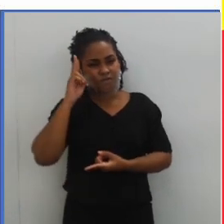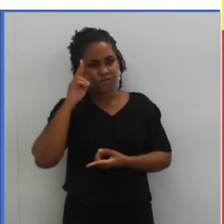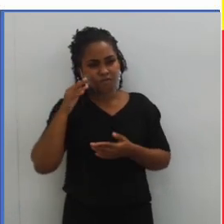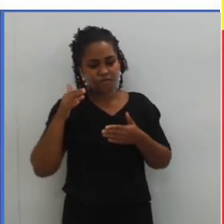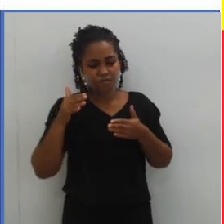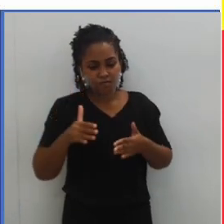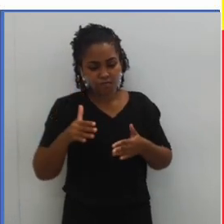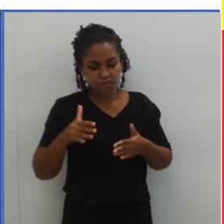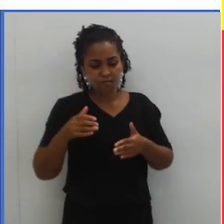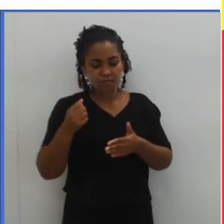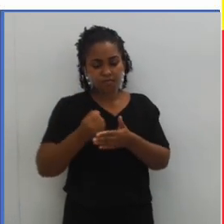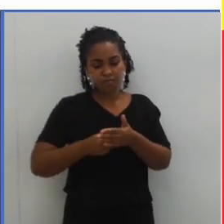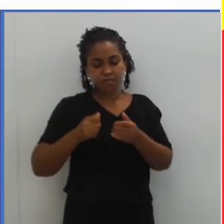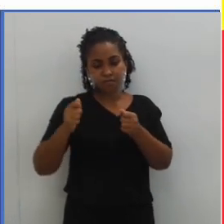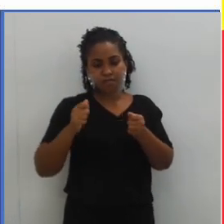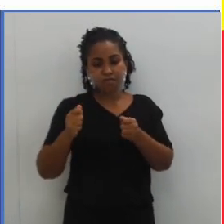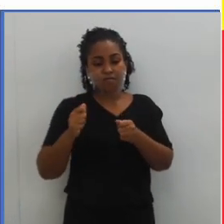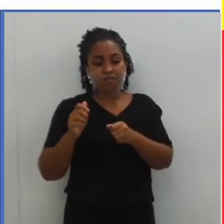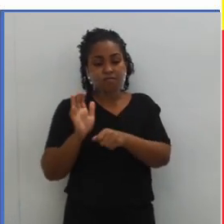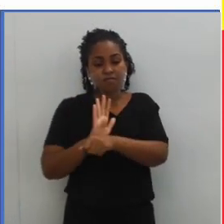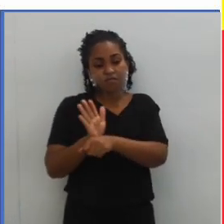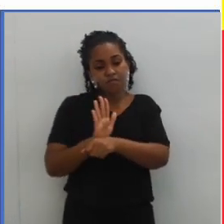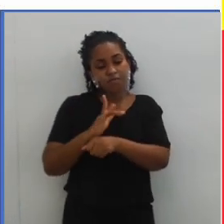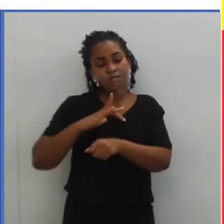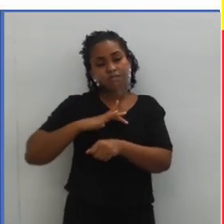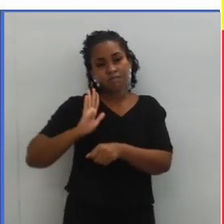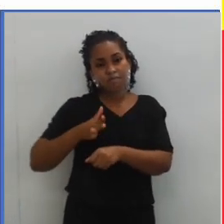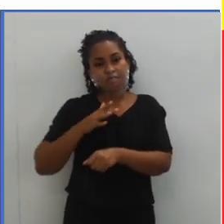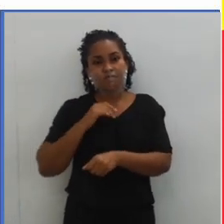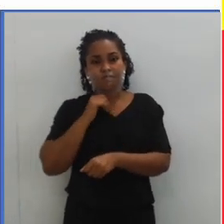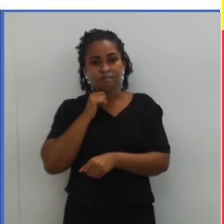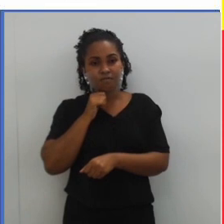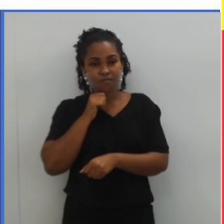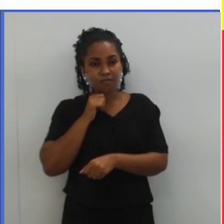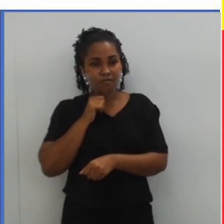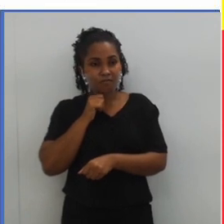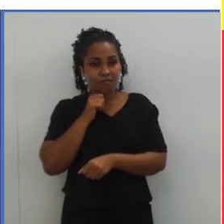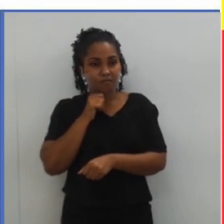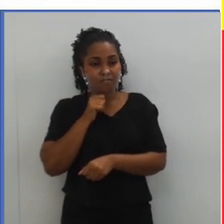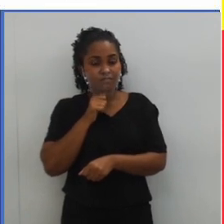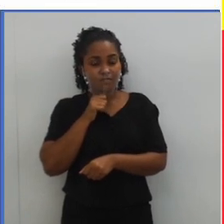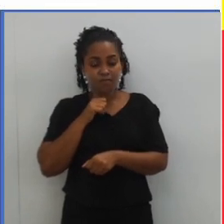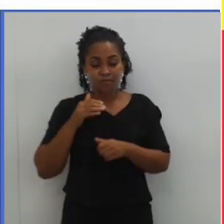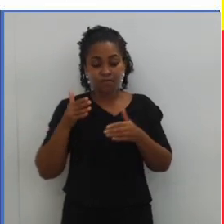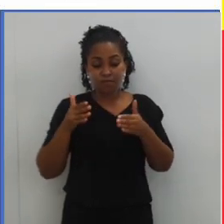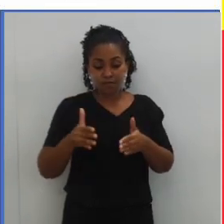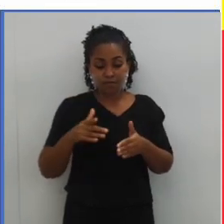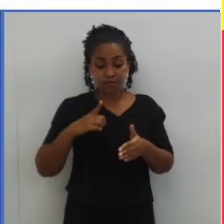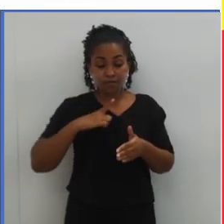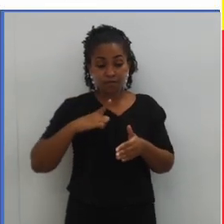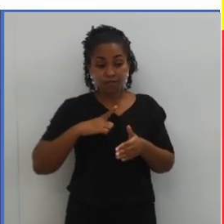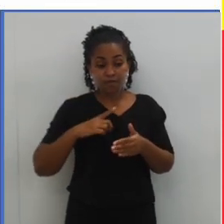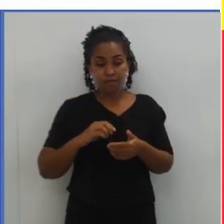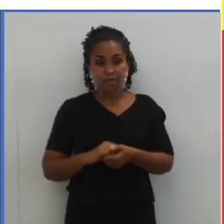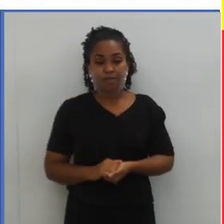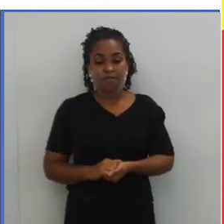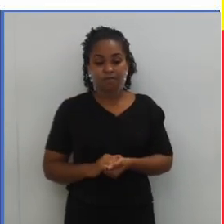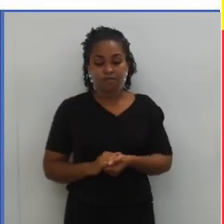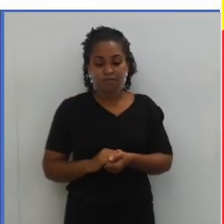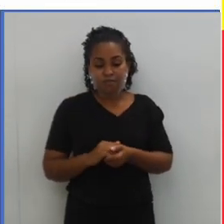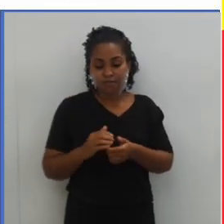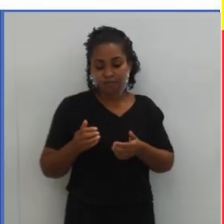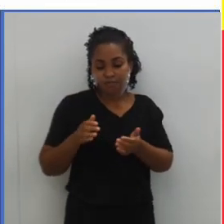de movimento cinematográfico, né, filmes de custo mais baixo, né, que não fizesse